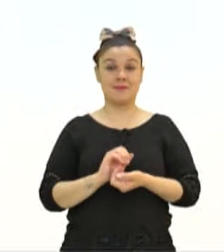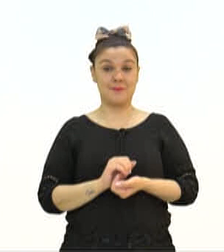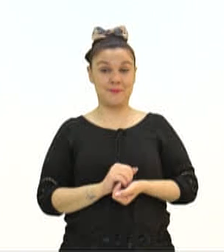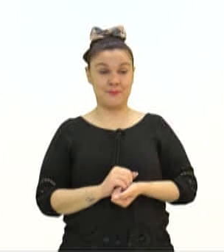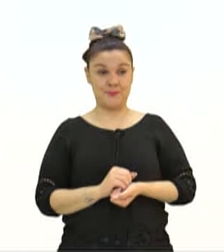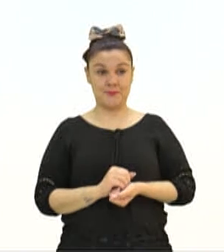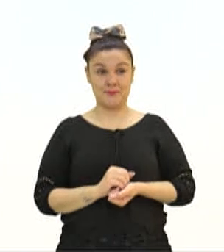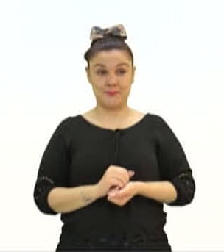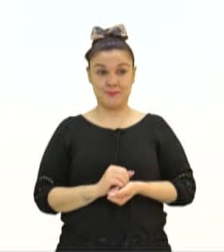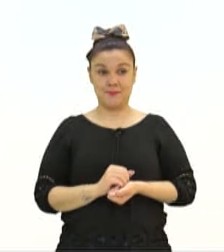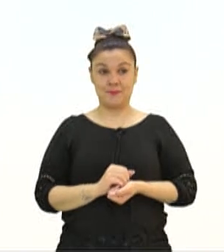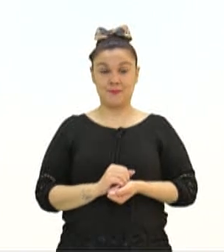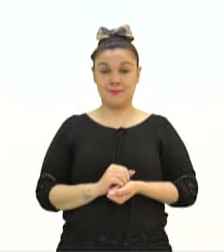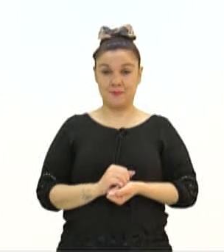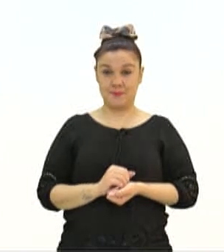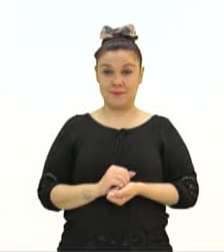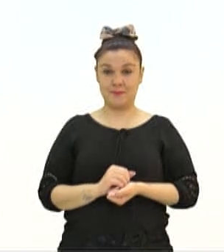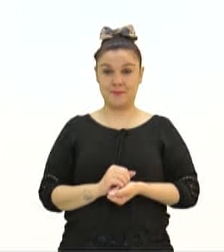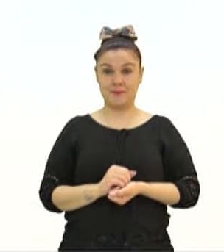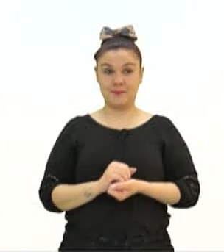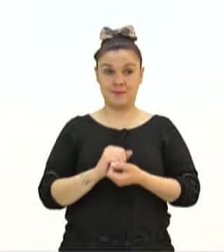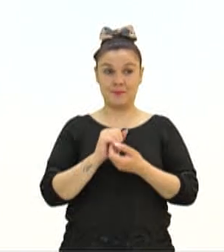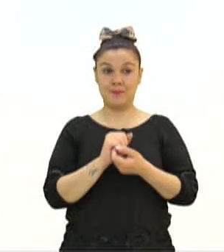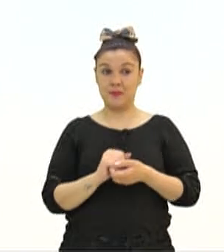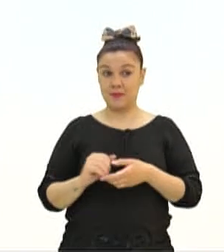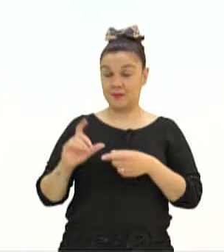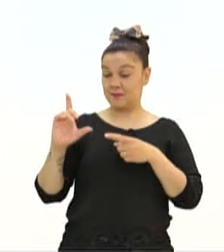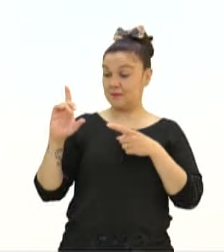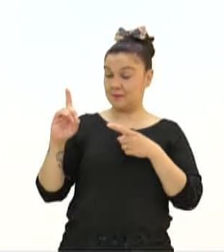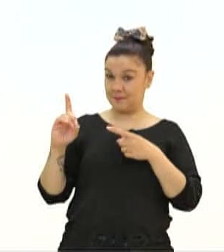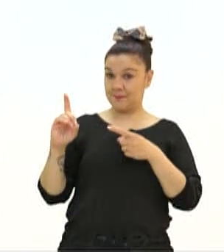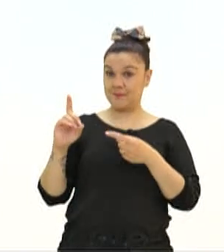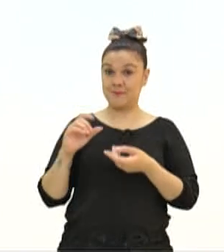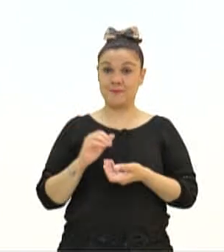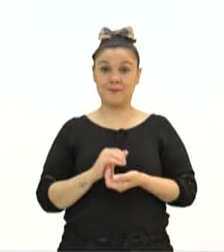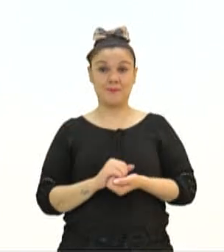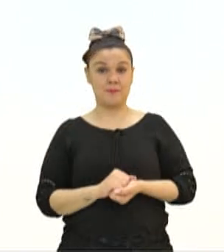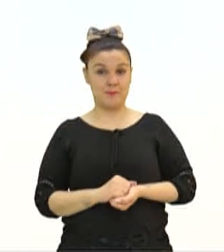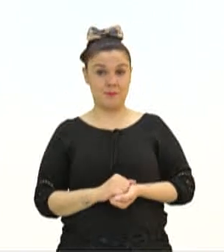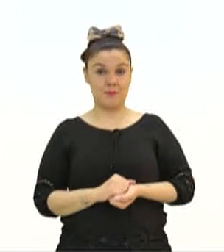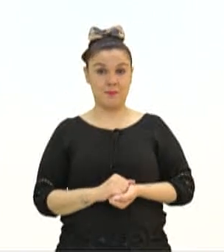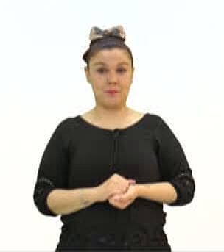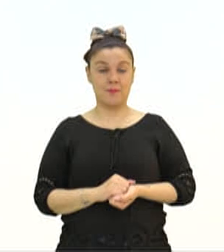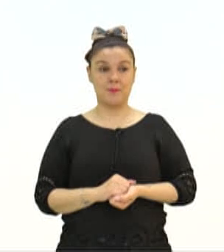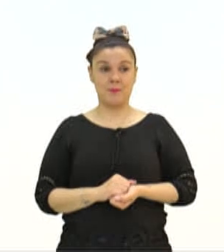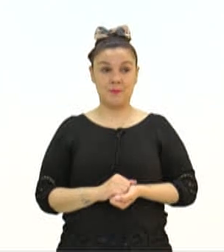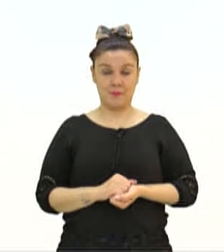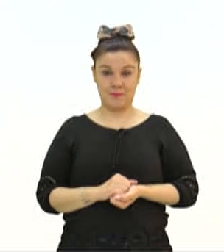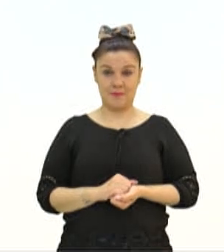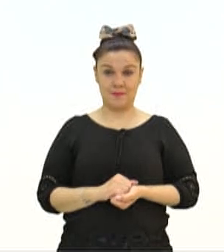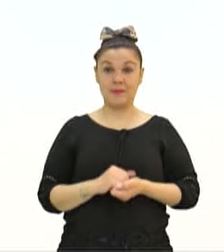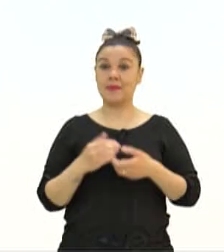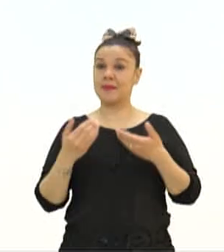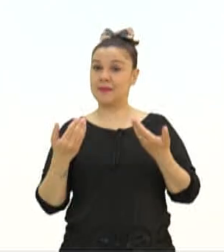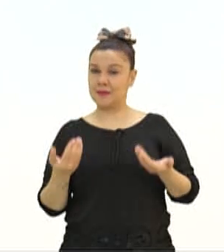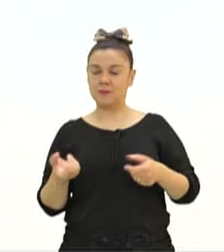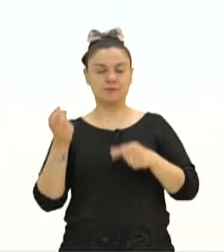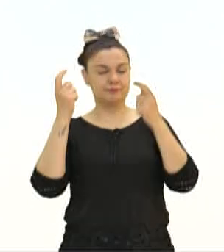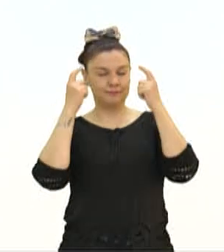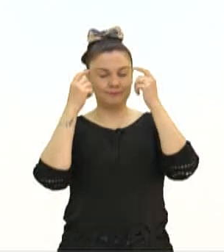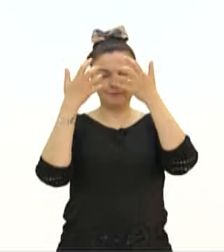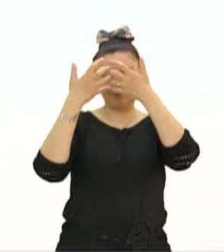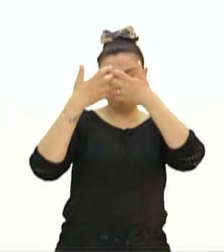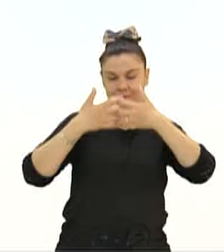C, biogênese e geração espontânea. E na letra D, biogênese e evolução. Pensa